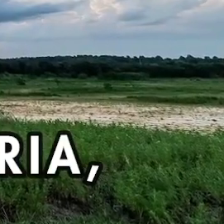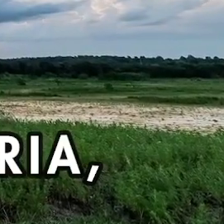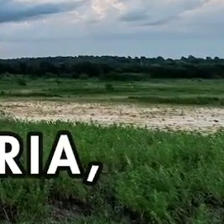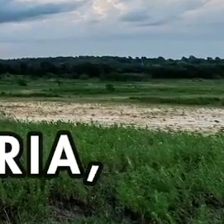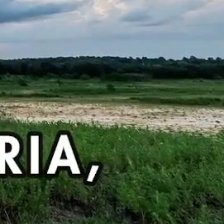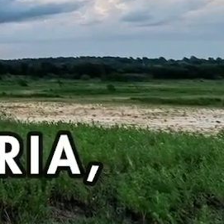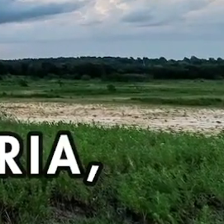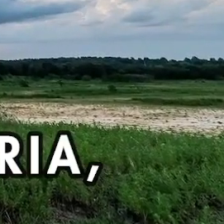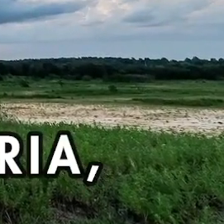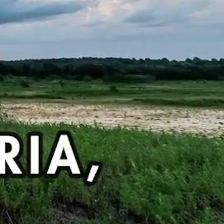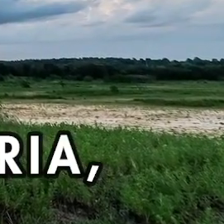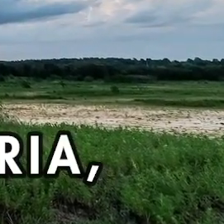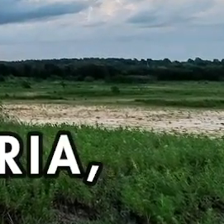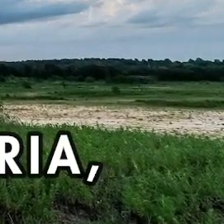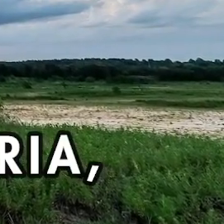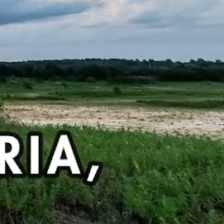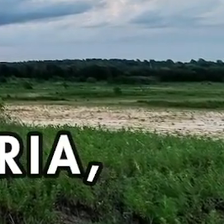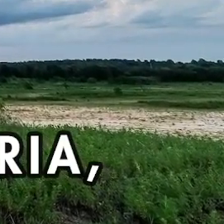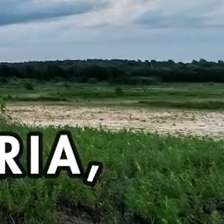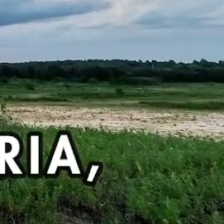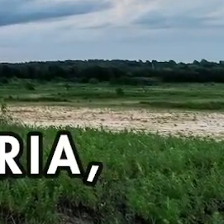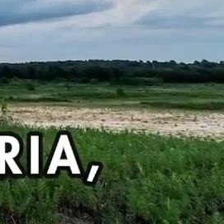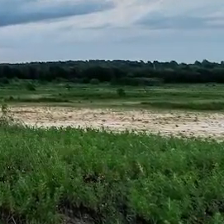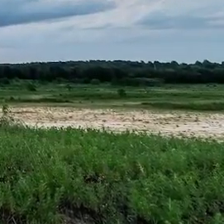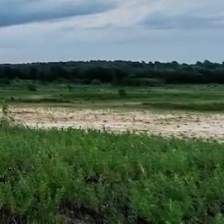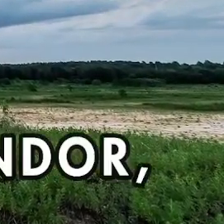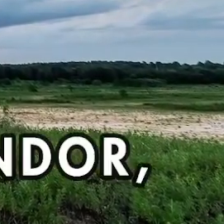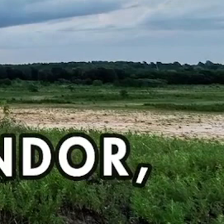entraram na tua glória